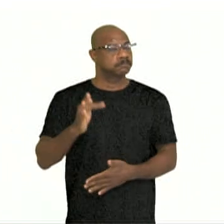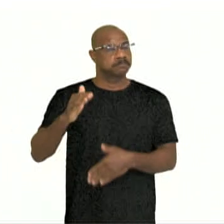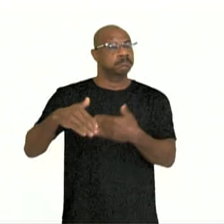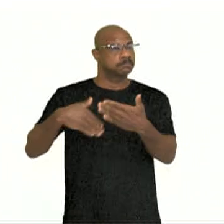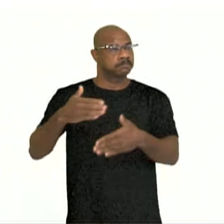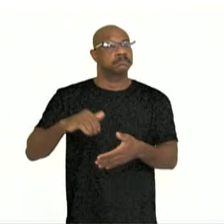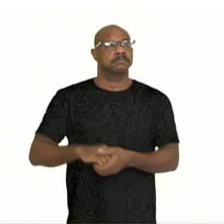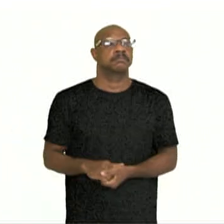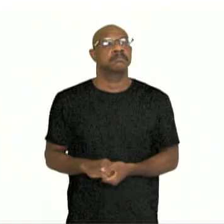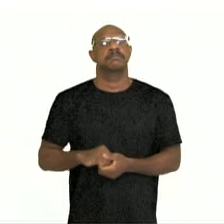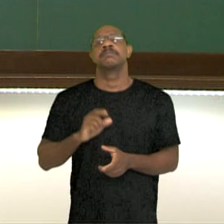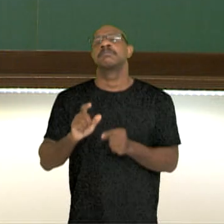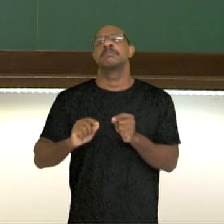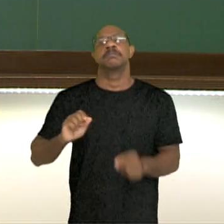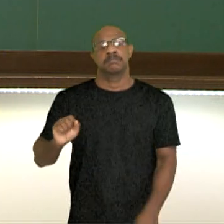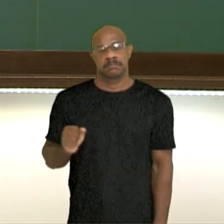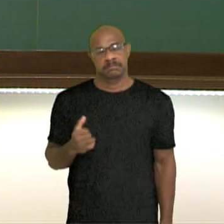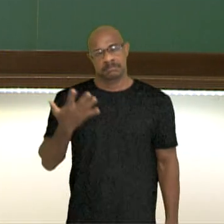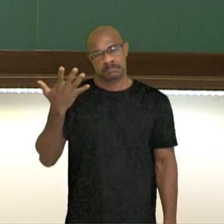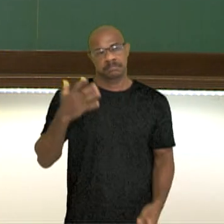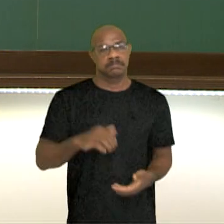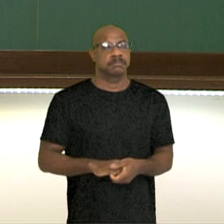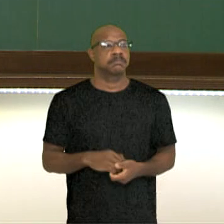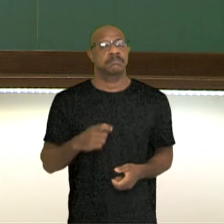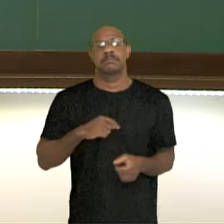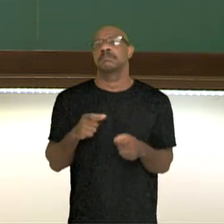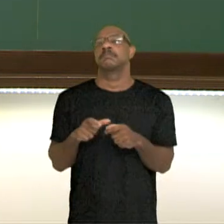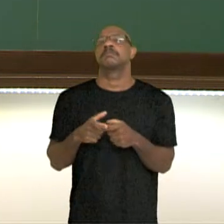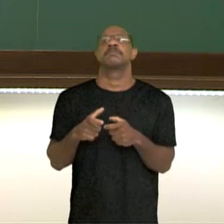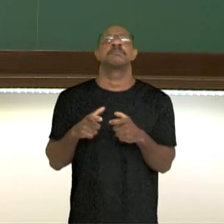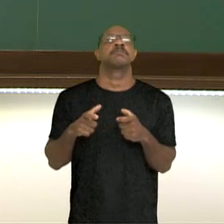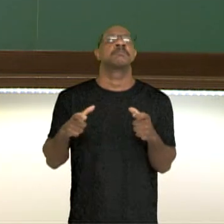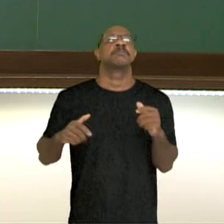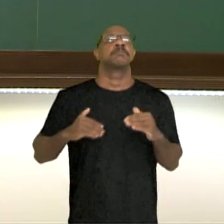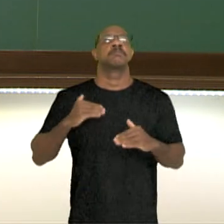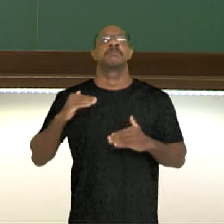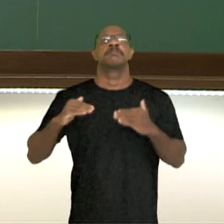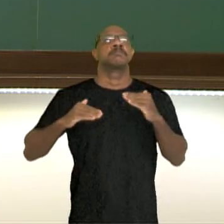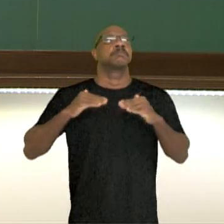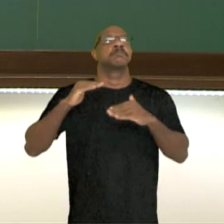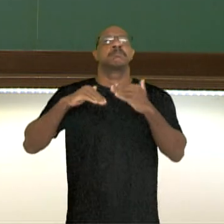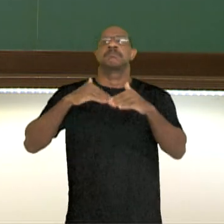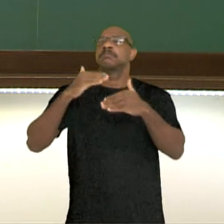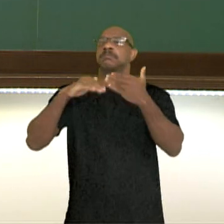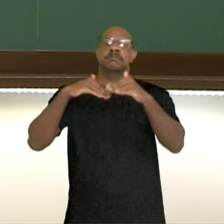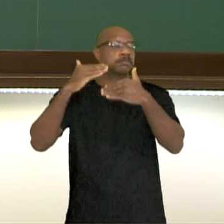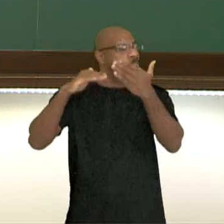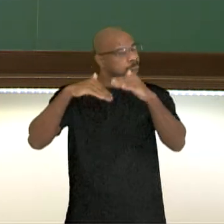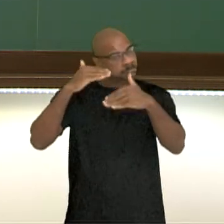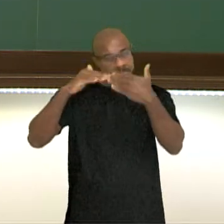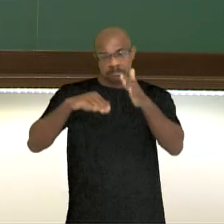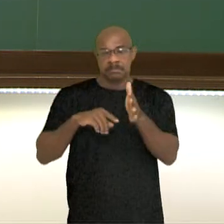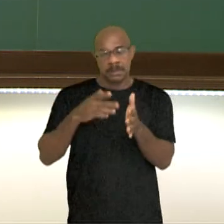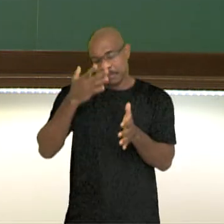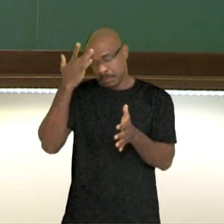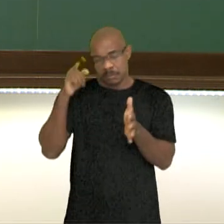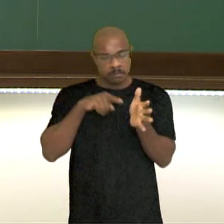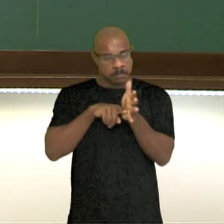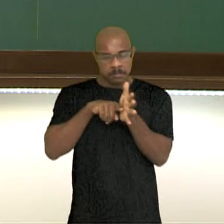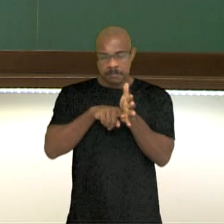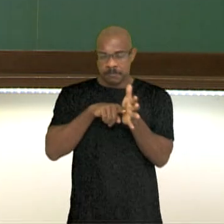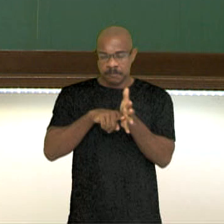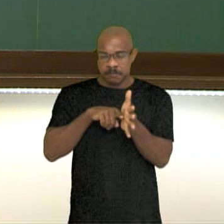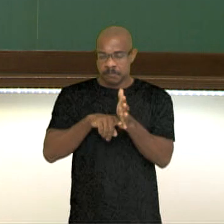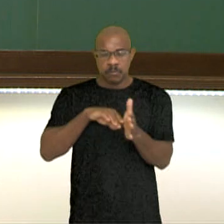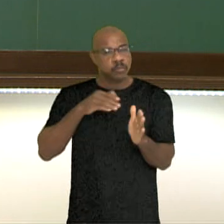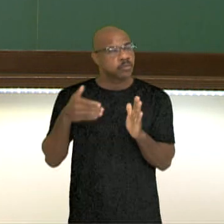o que acontece? Ela está cada vez mais avançando. Observe, cientistas estão pesquisando sobre tudo,